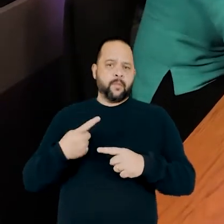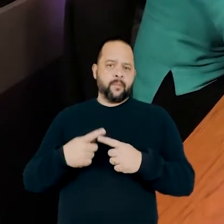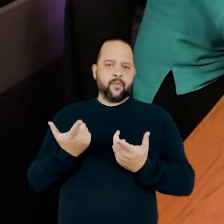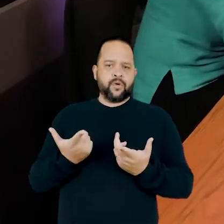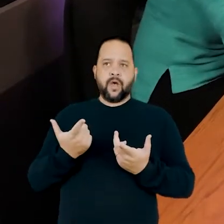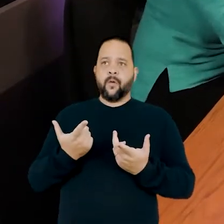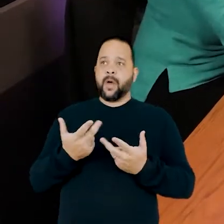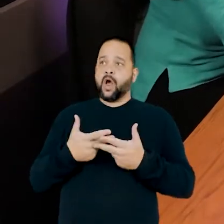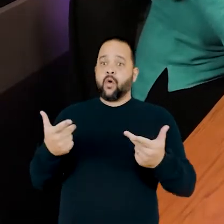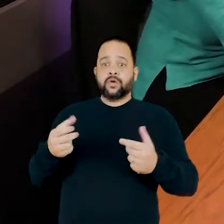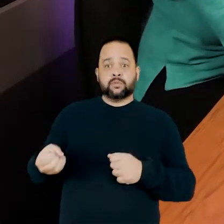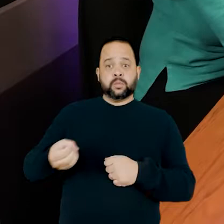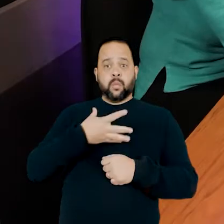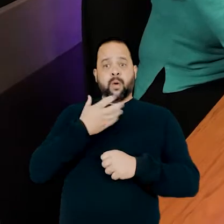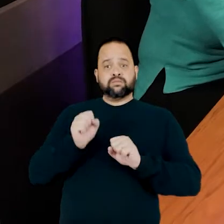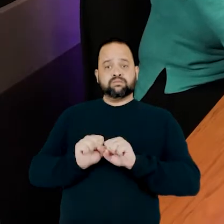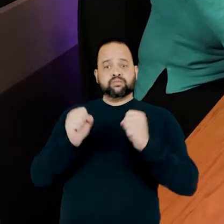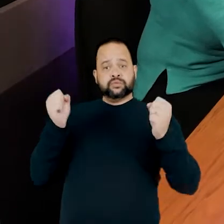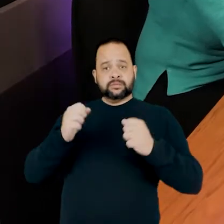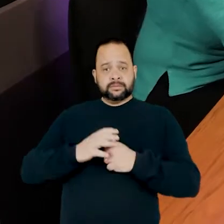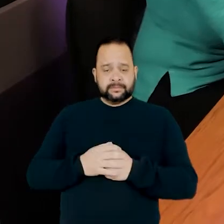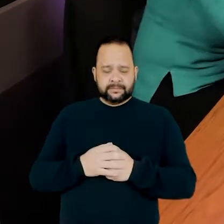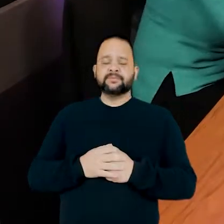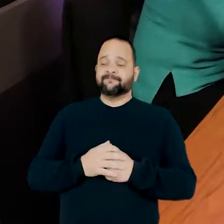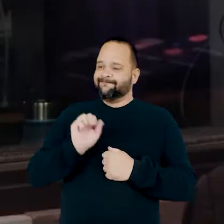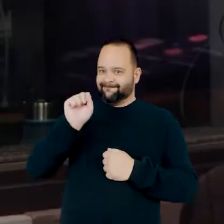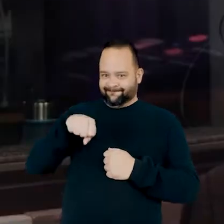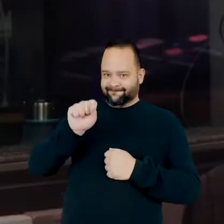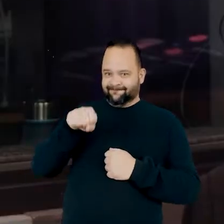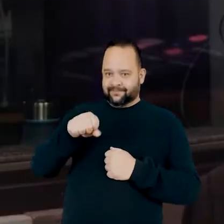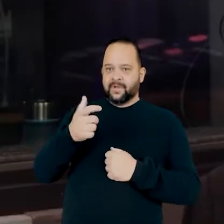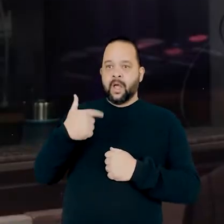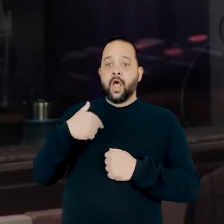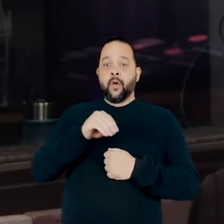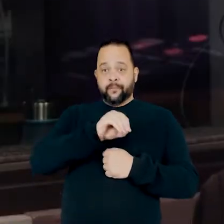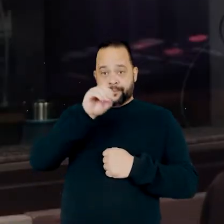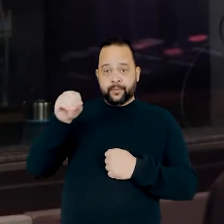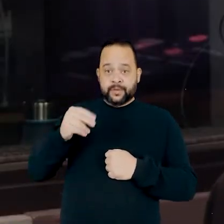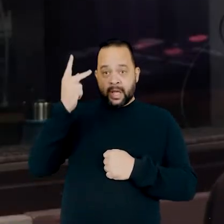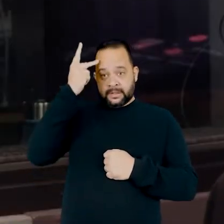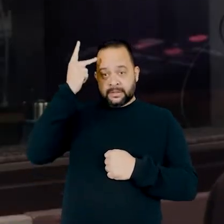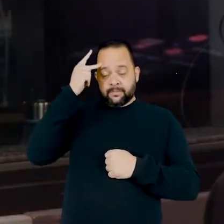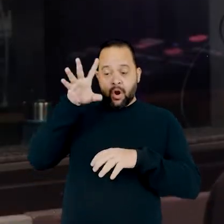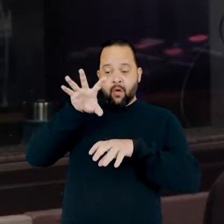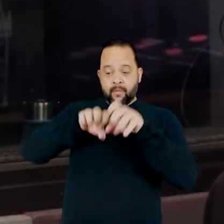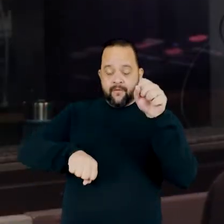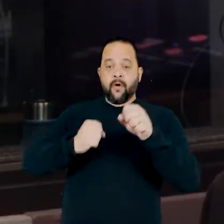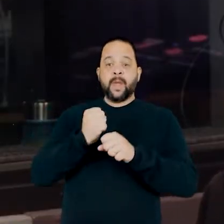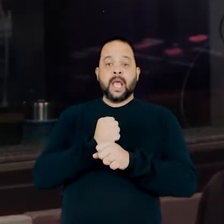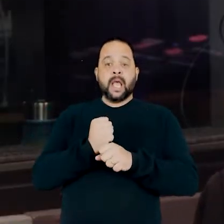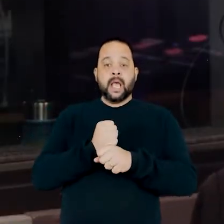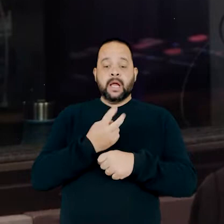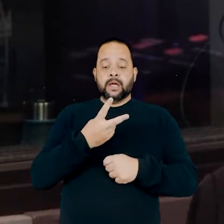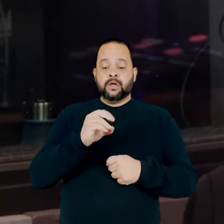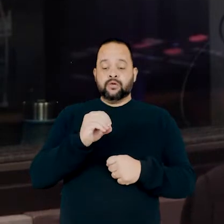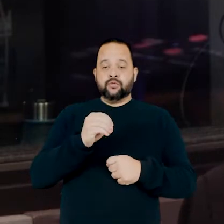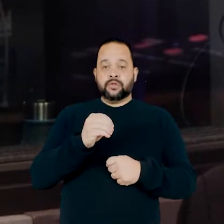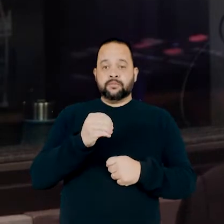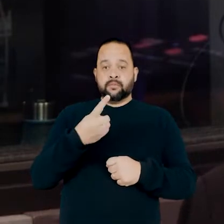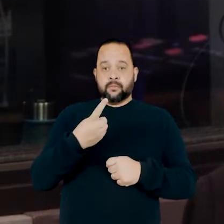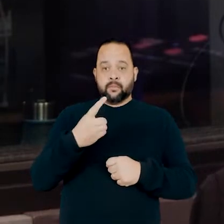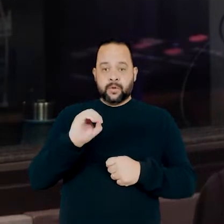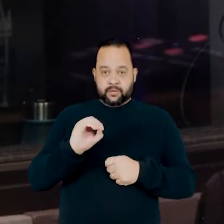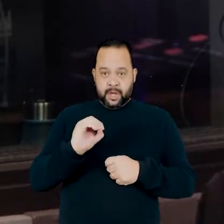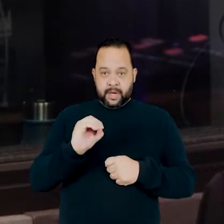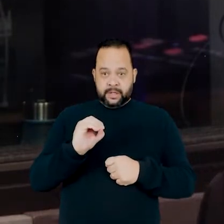disruptivo, né? Exato, então você... Muito, muito. Eu me mudei pra São Paulo e me formei em 2010, né? Eu me mudei pra